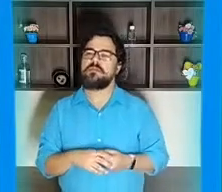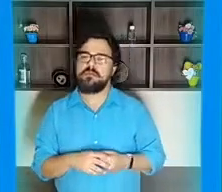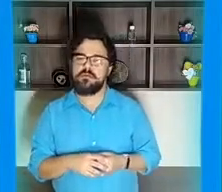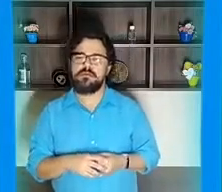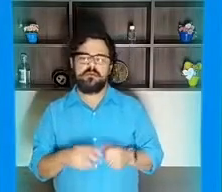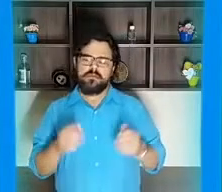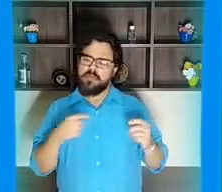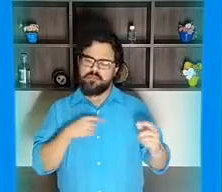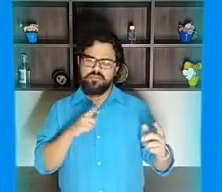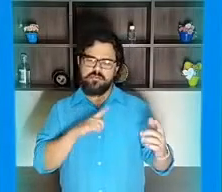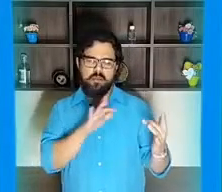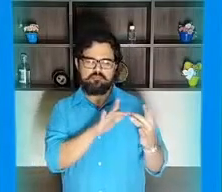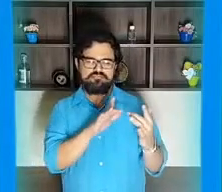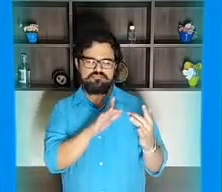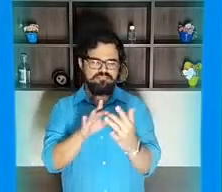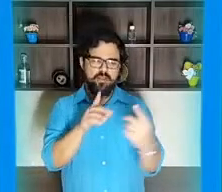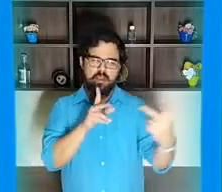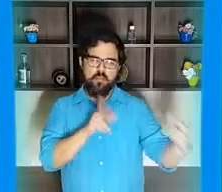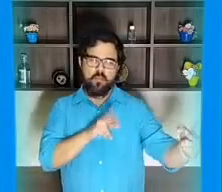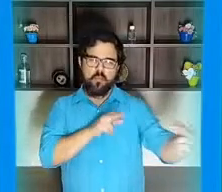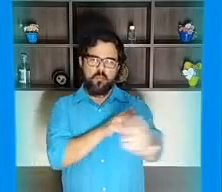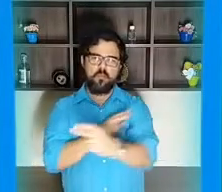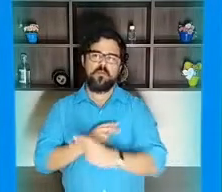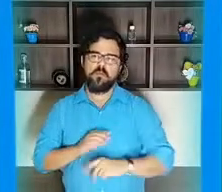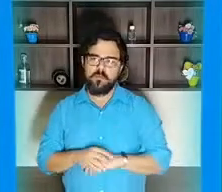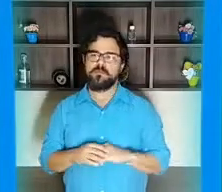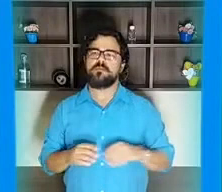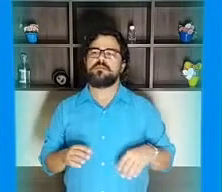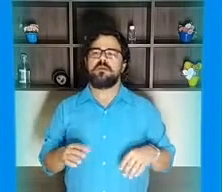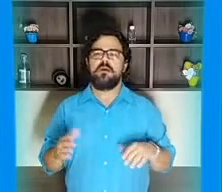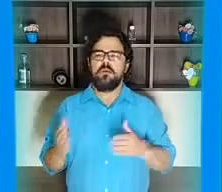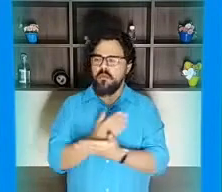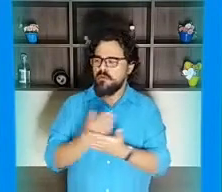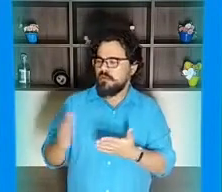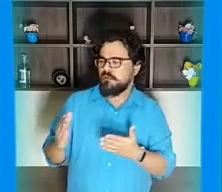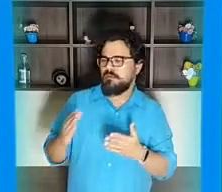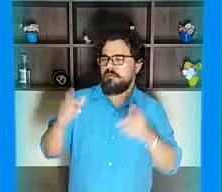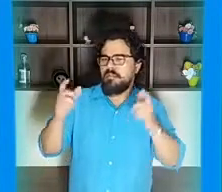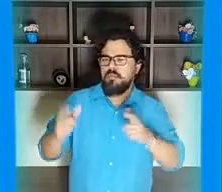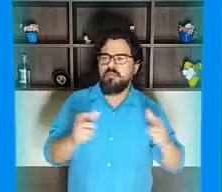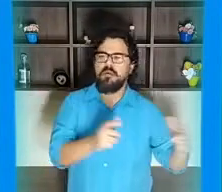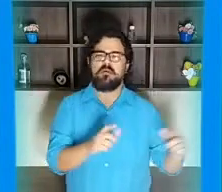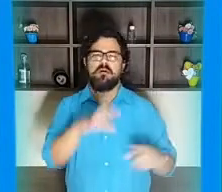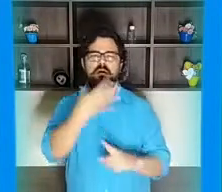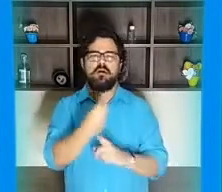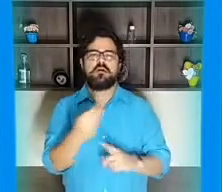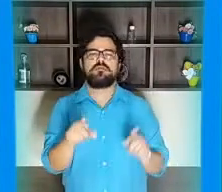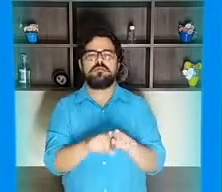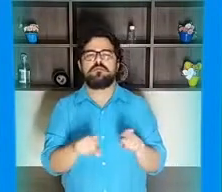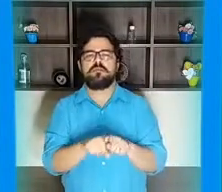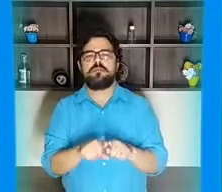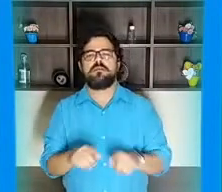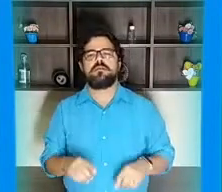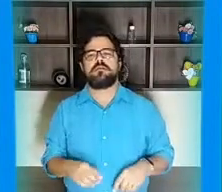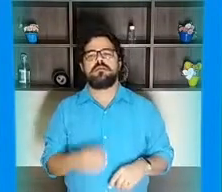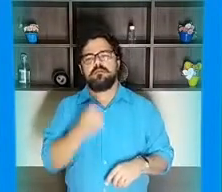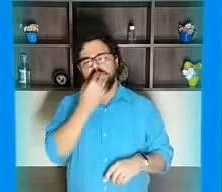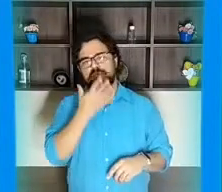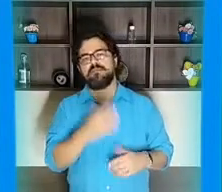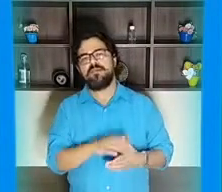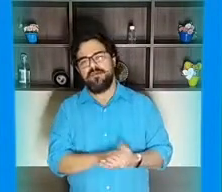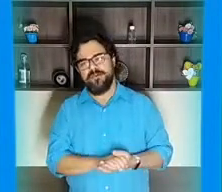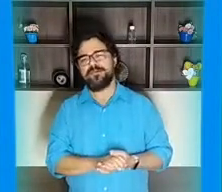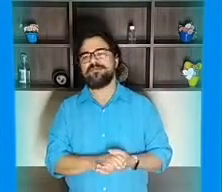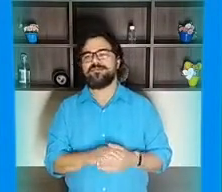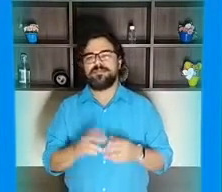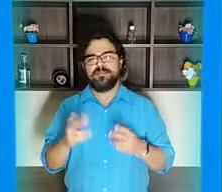trabalho de dia a dia ali na casa espírita, que poderia ser em qualquer outra frente, e na frente da arte também, ele tem razão de ser. Então, do mesmo jeito que você